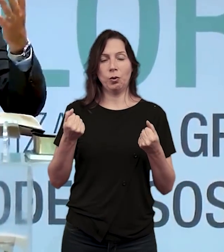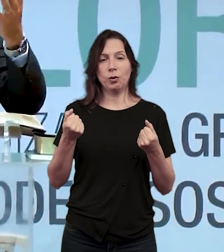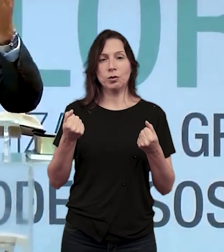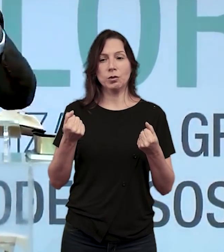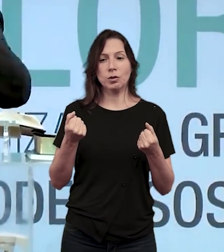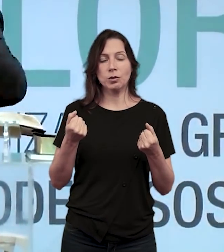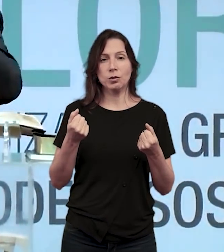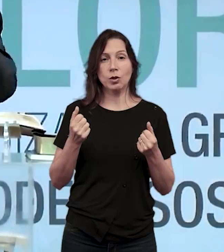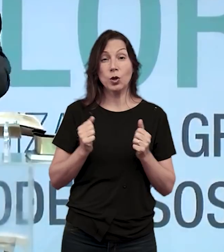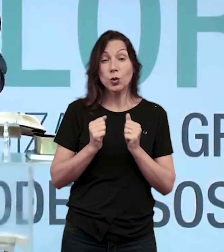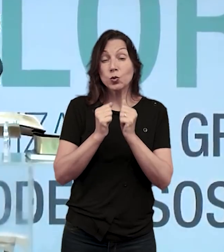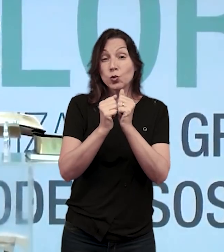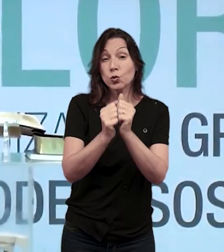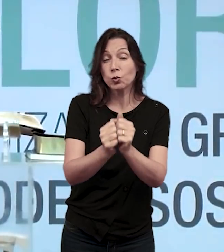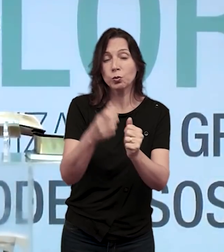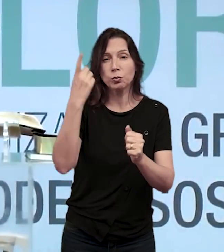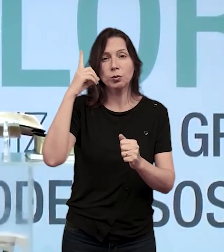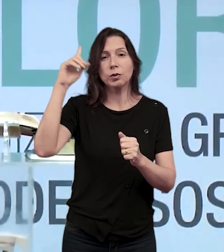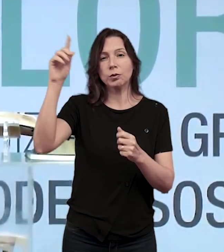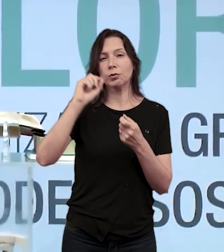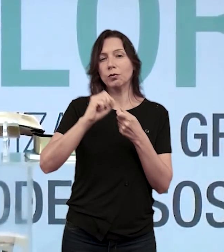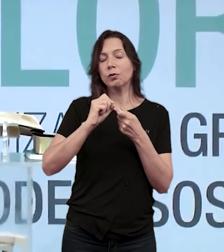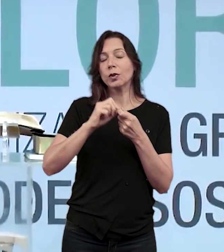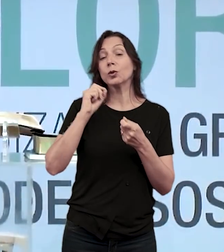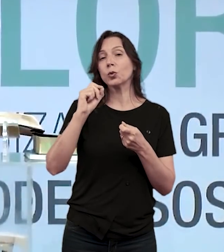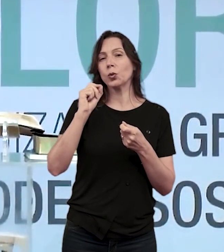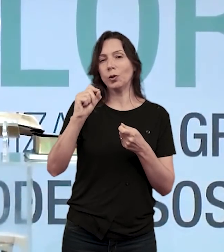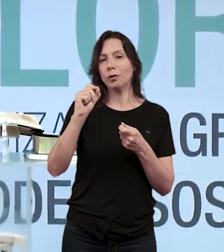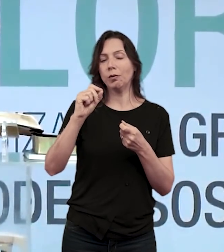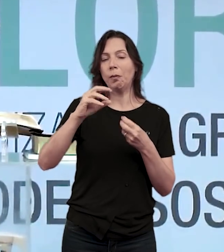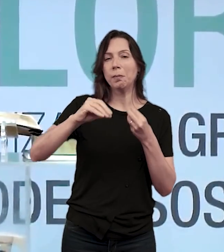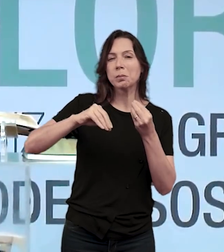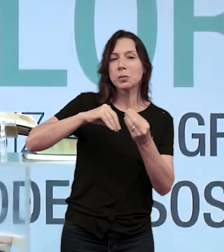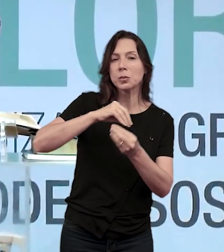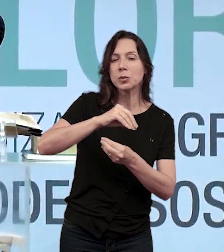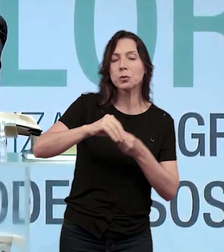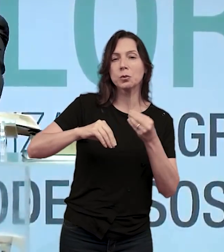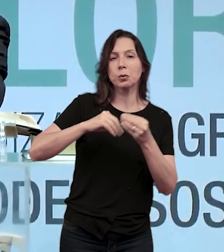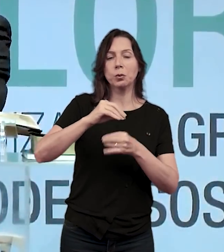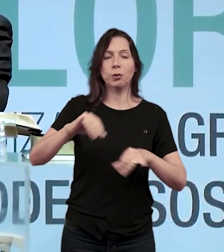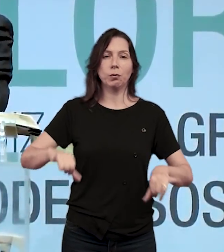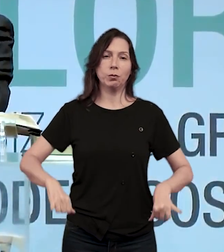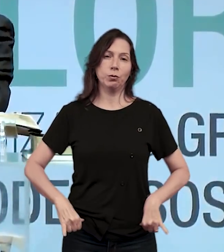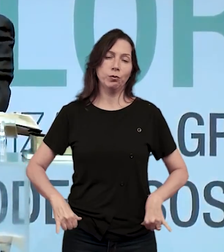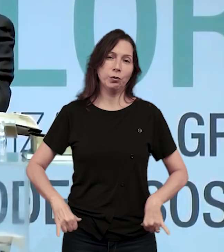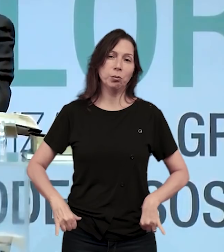indescritíveis, Deus resolve temperar isso com sofrimento.